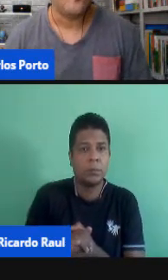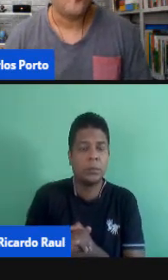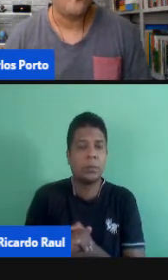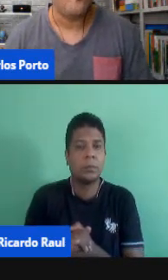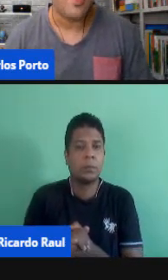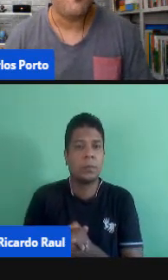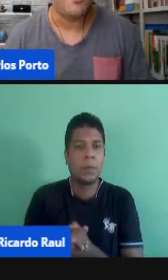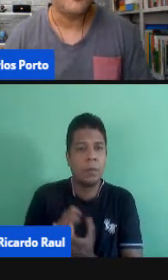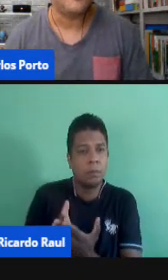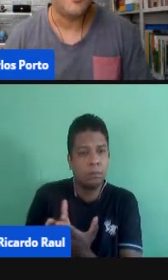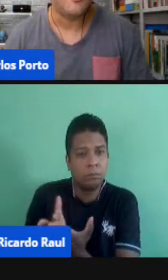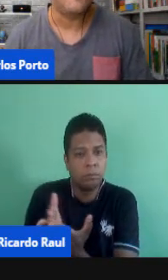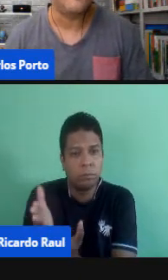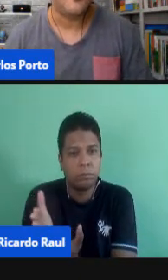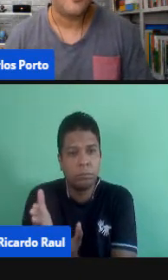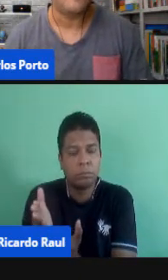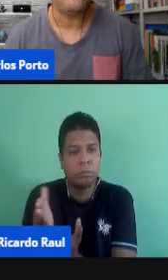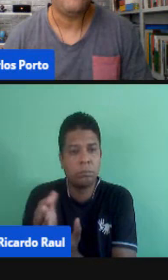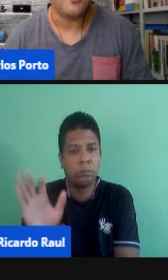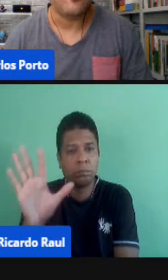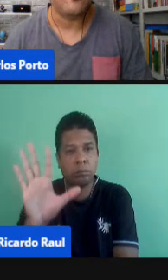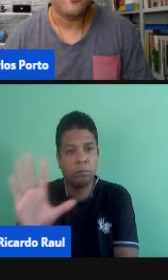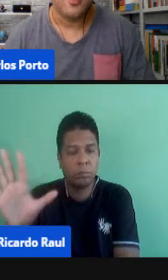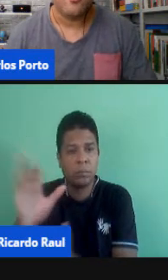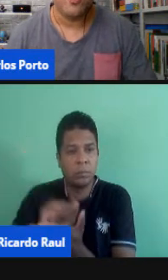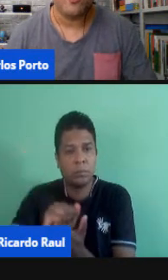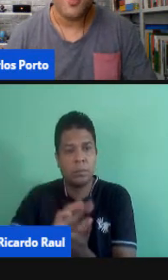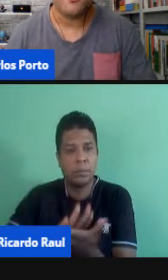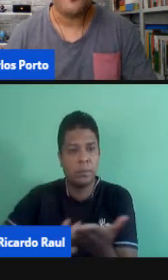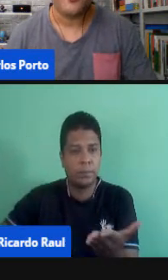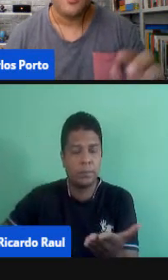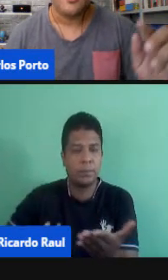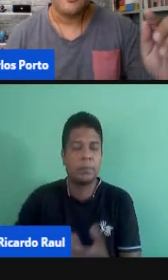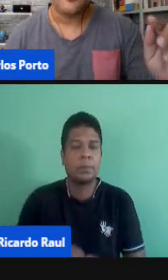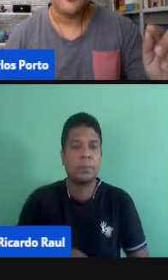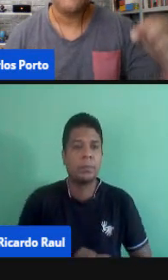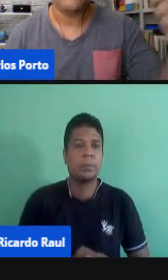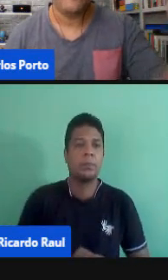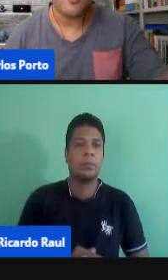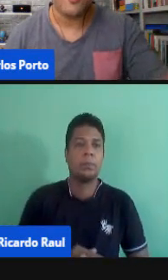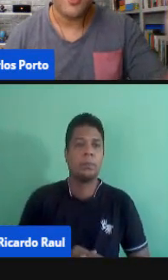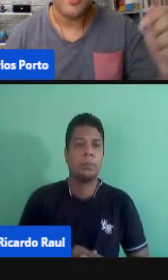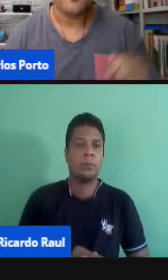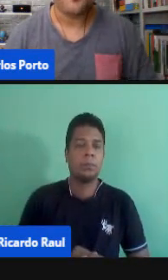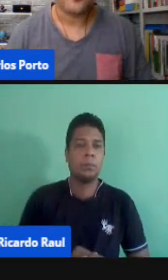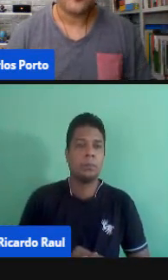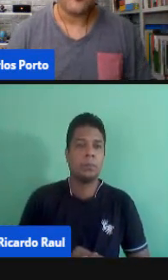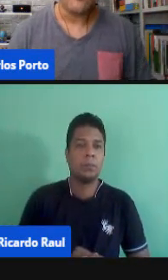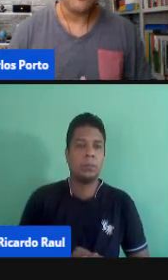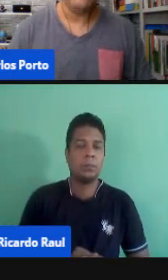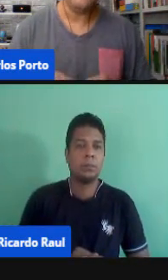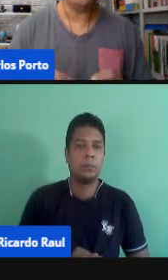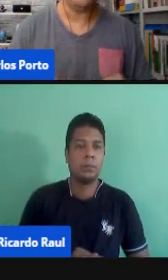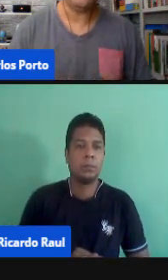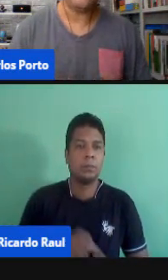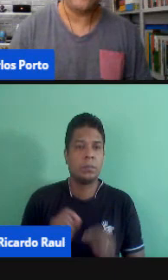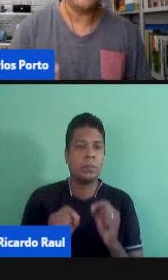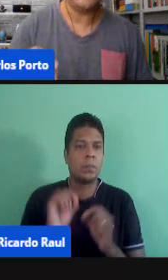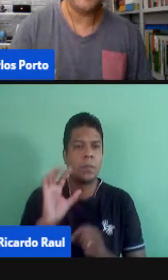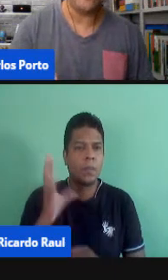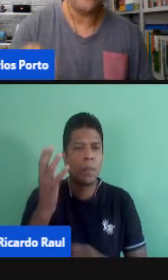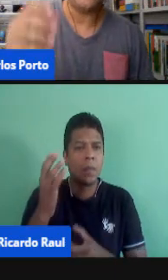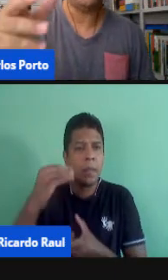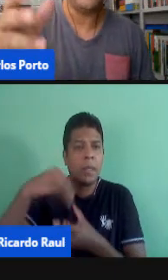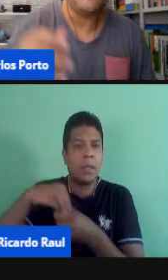traçar como mapa das atividades. Muito bem. Isso gera o quê? Dentro da